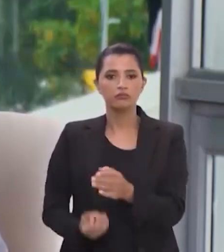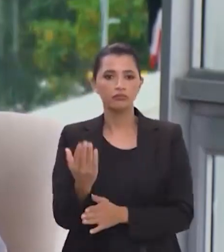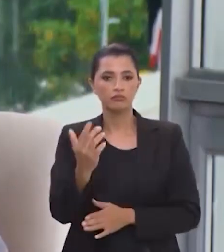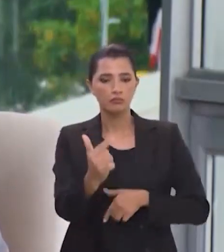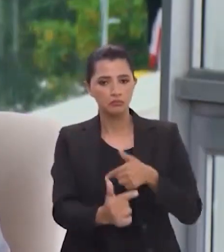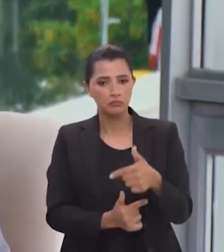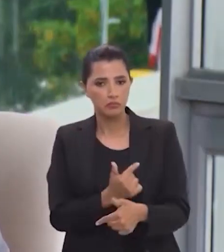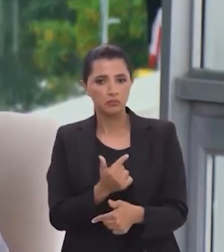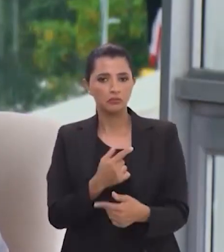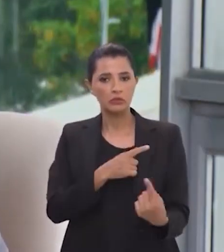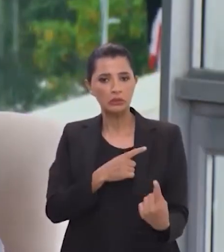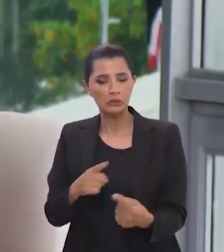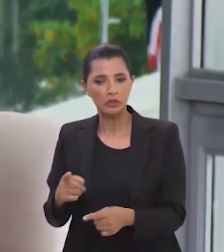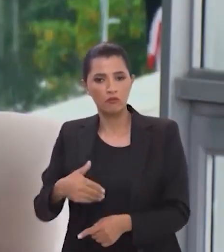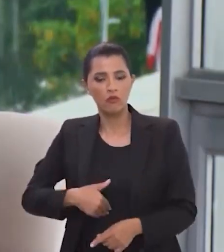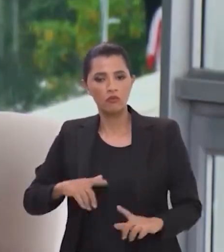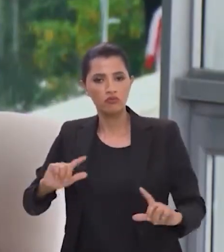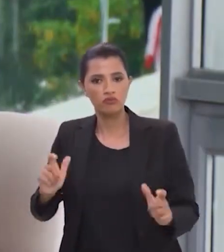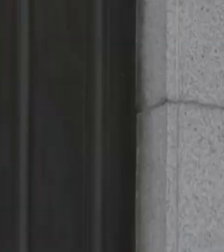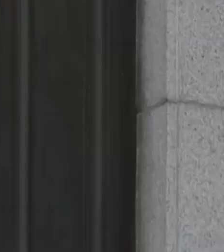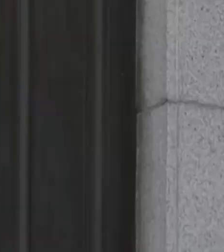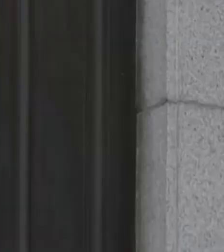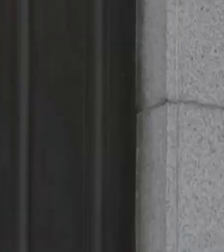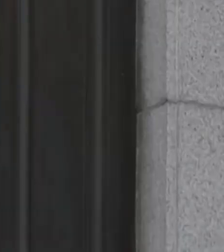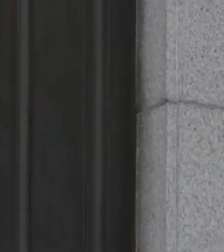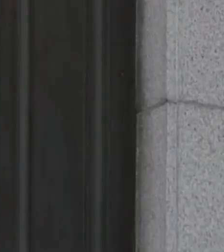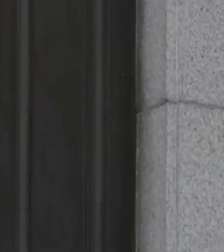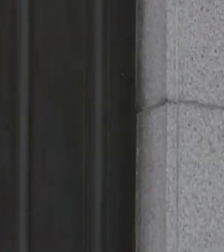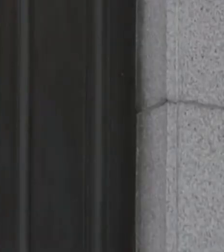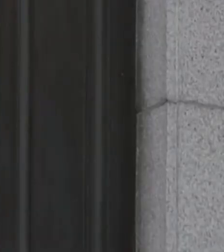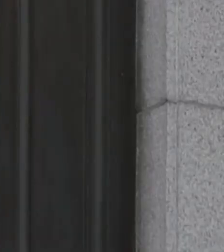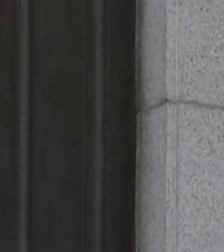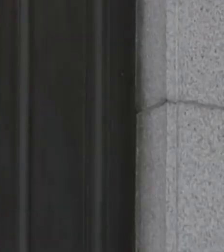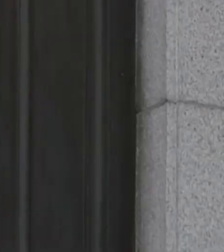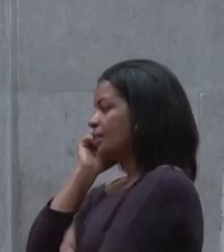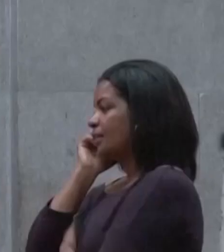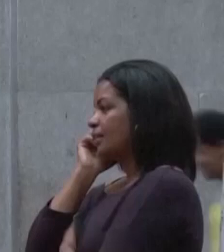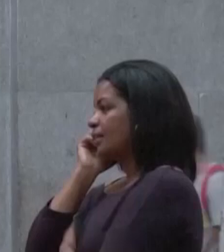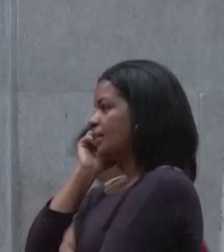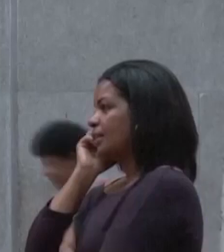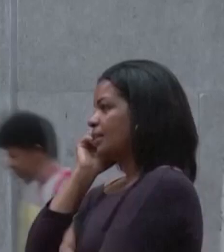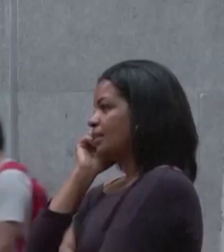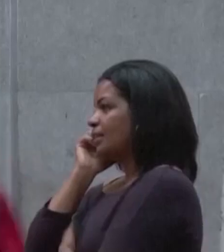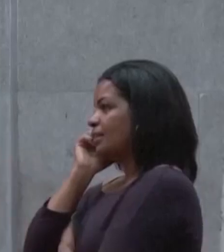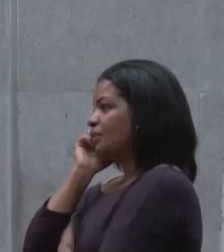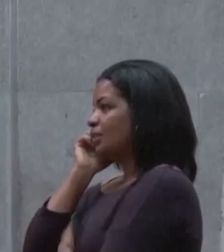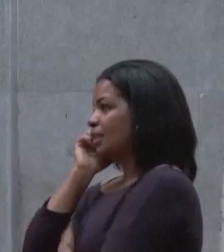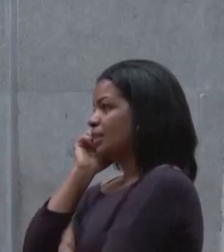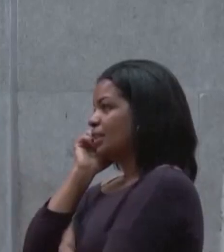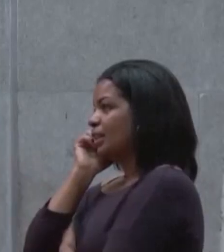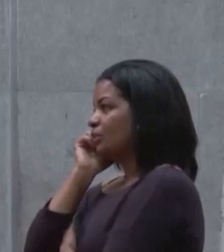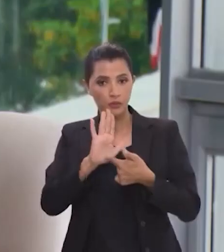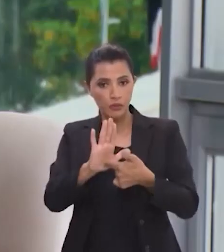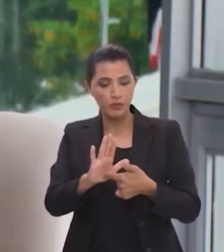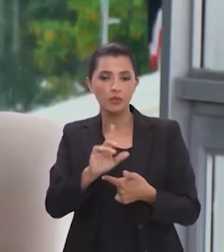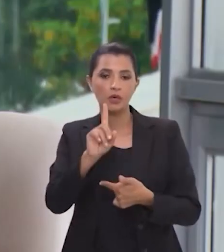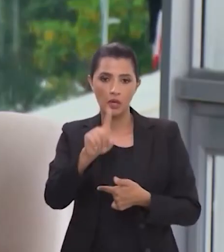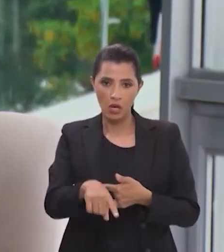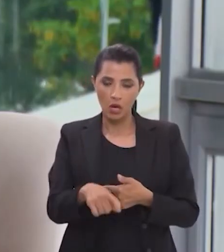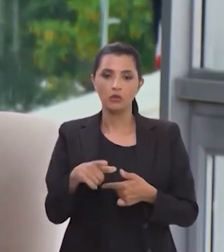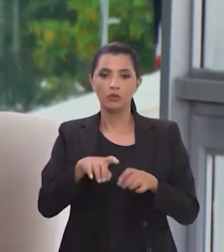ministro da Secretaria de Comunicação da Presidência, destaca que a nova regra fiscal é um passo importante